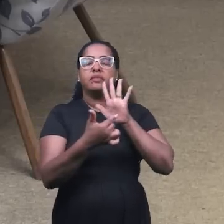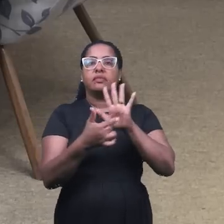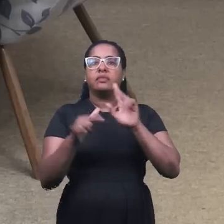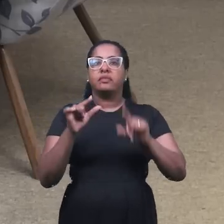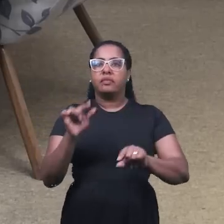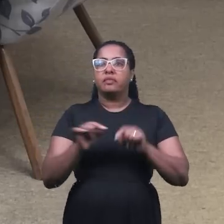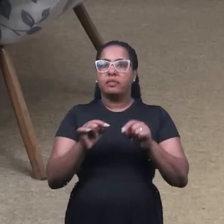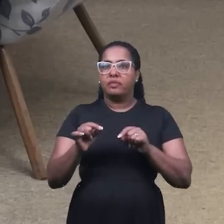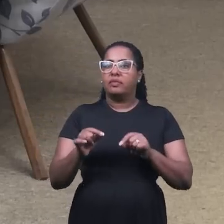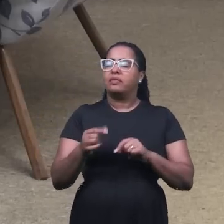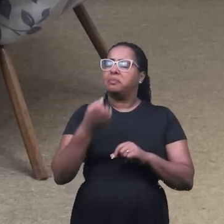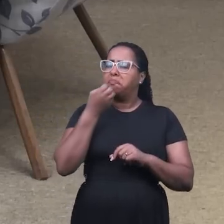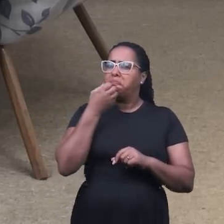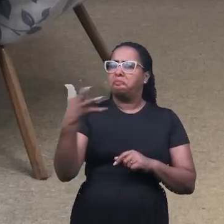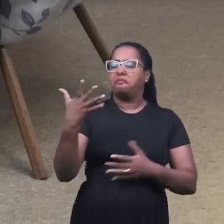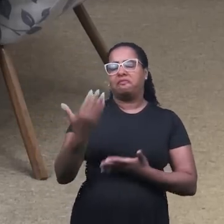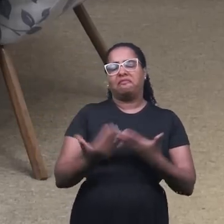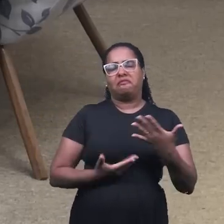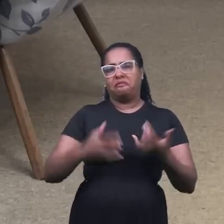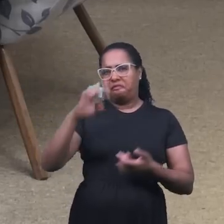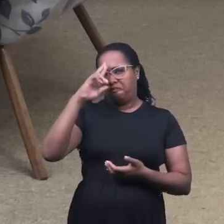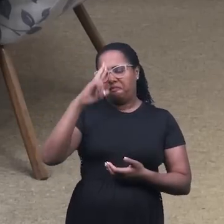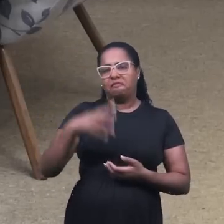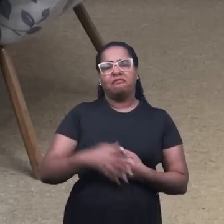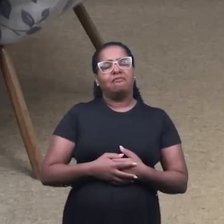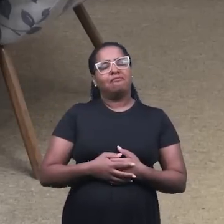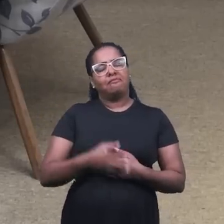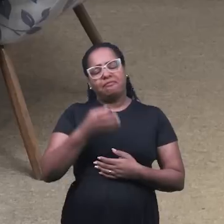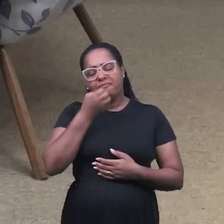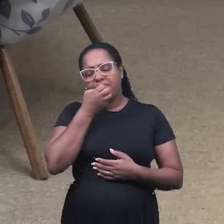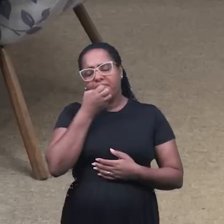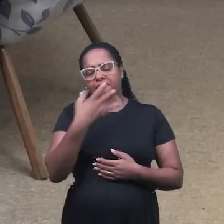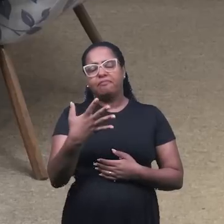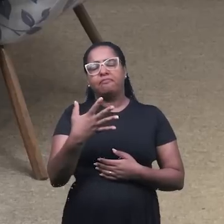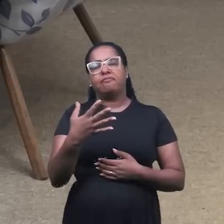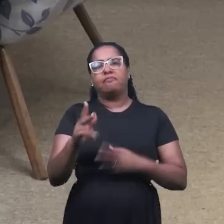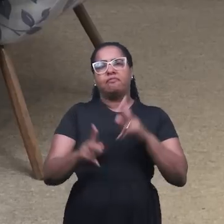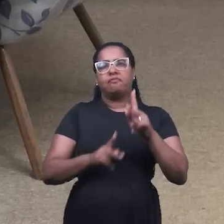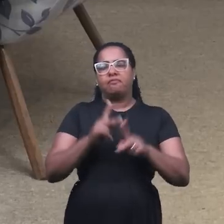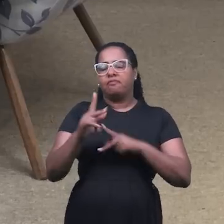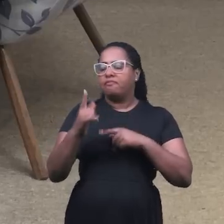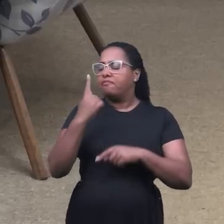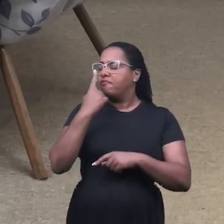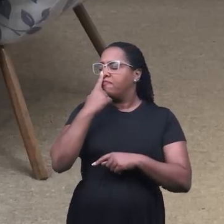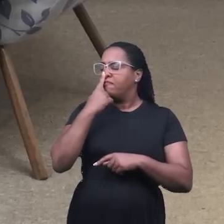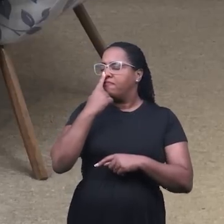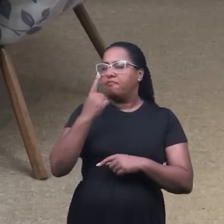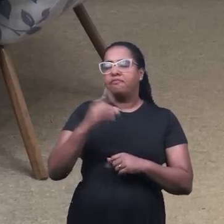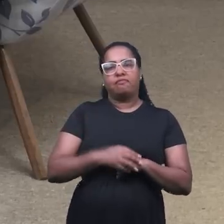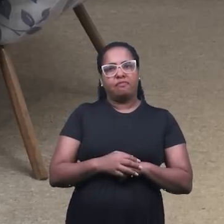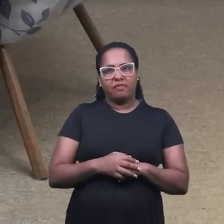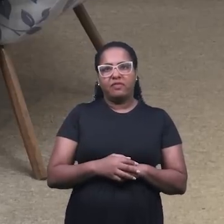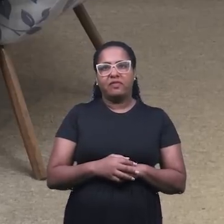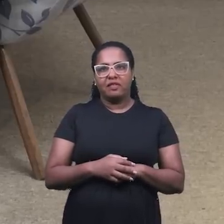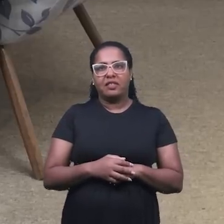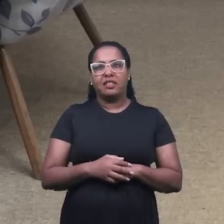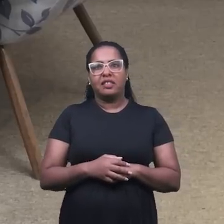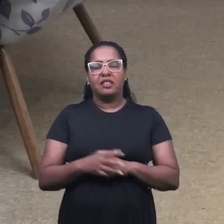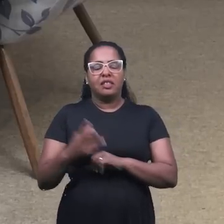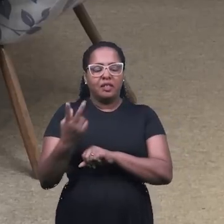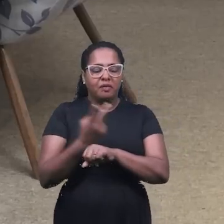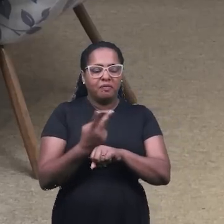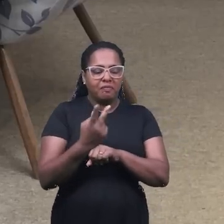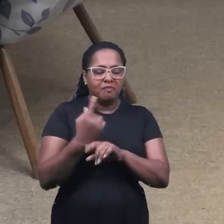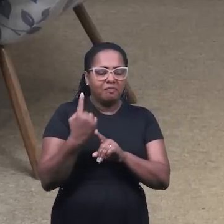Mostra que vale a pena servir ao Senhor. Mostra que vale a pena a igreja ser íntima do Senhor. Procurá-lo e